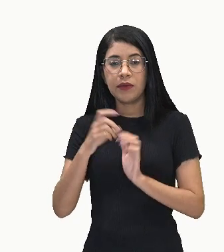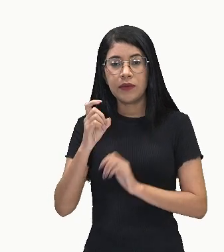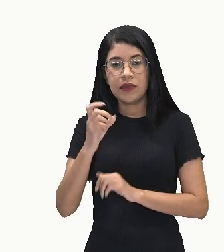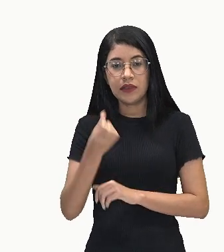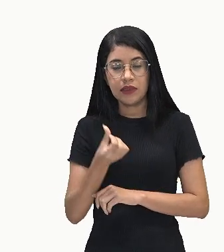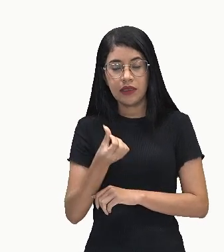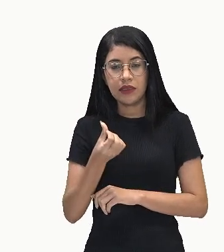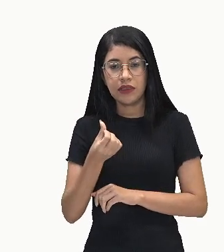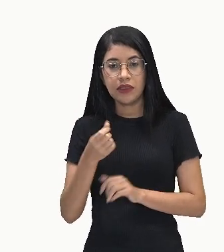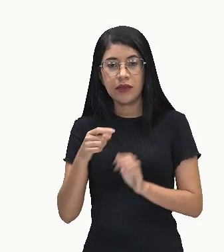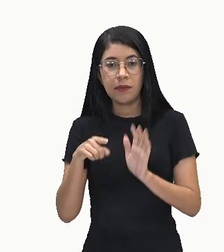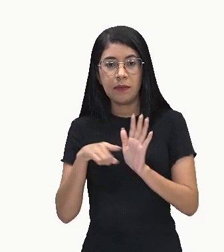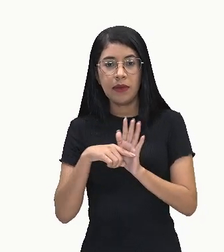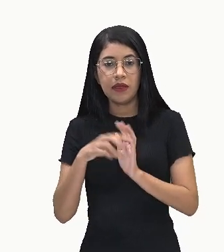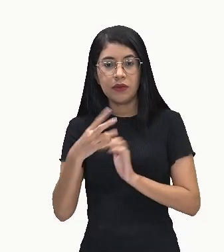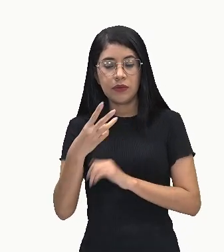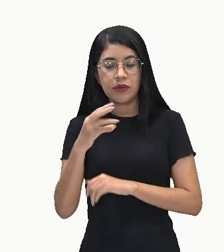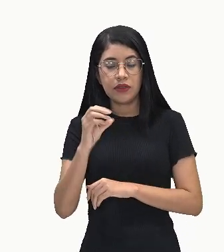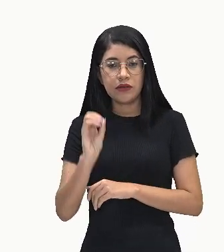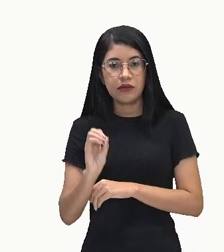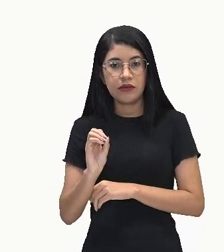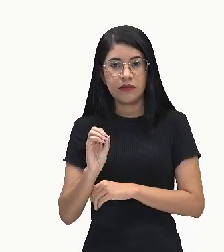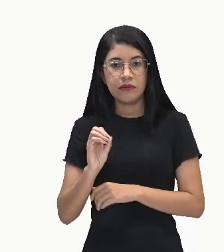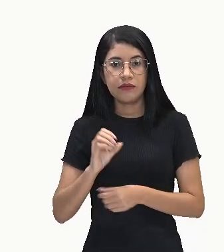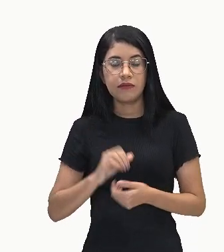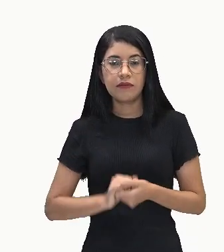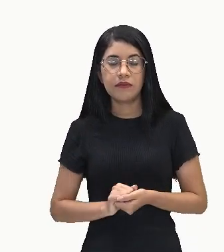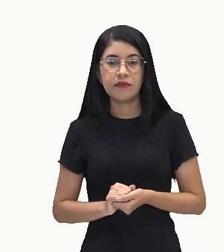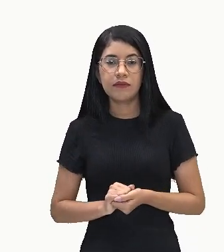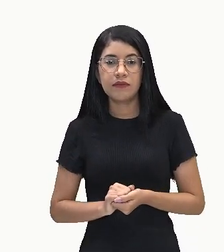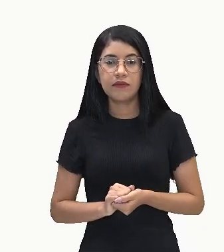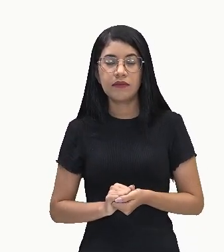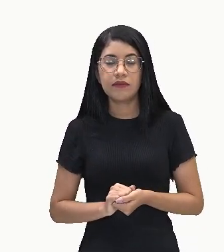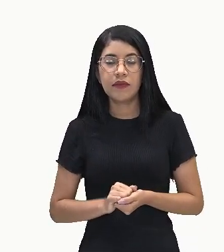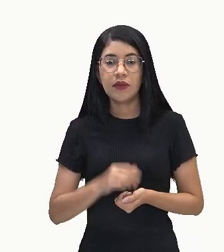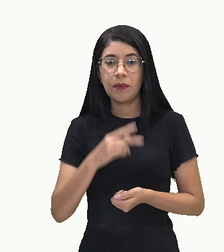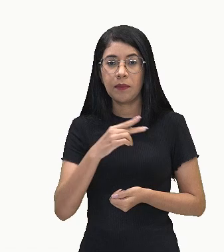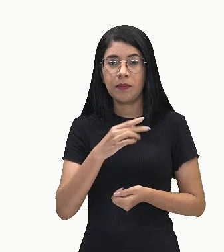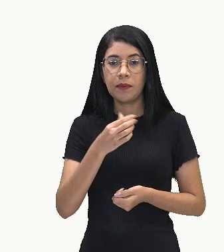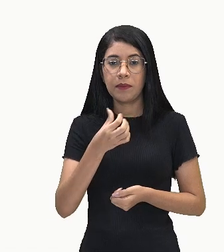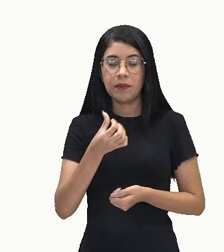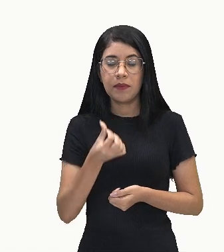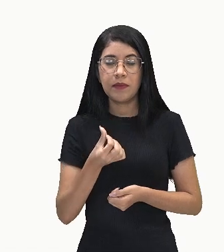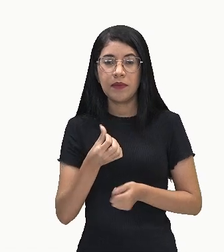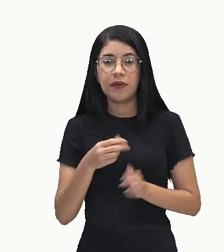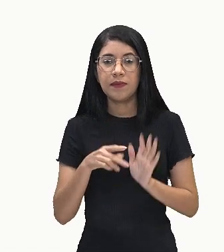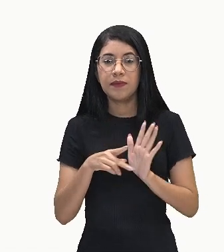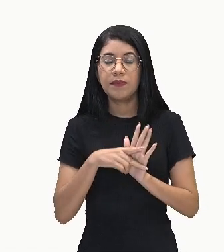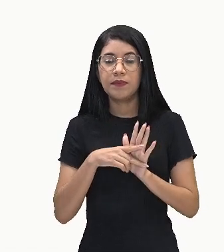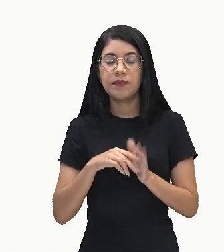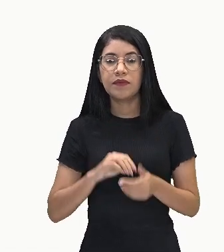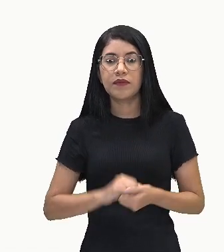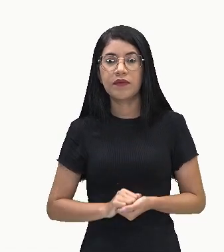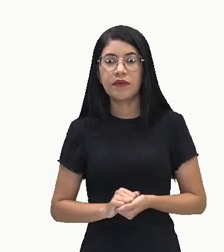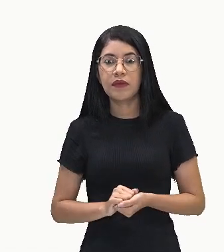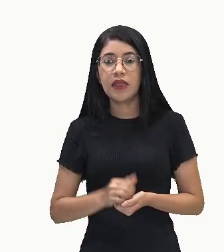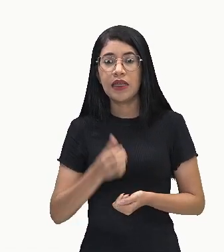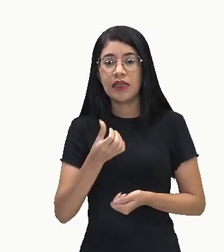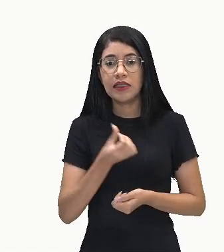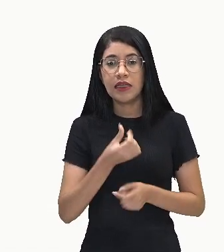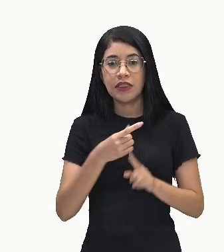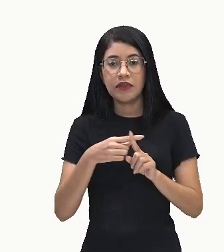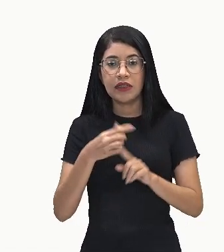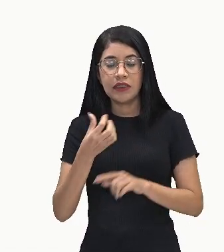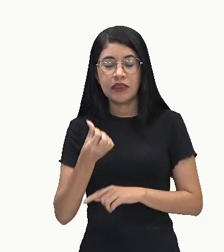6 menos 30. P de 6 vai ser igual 6 ao